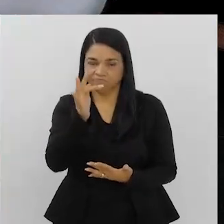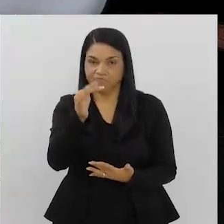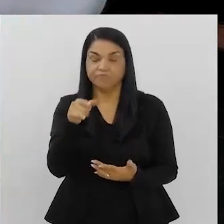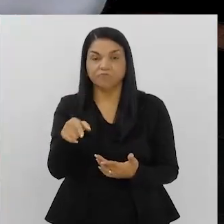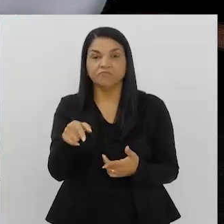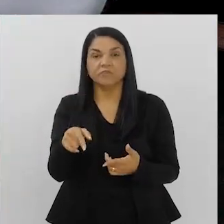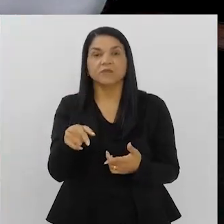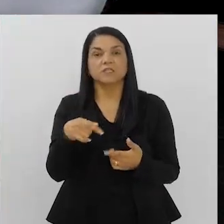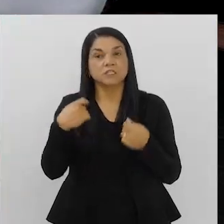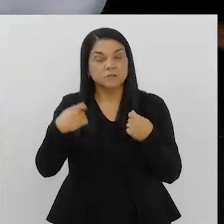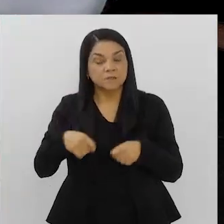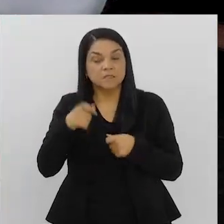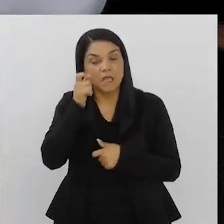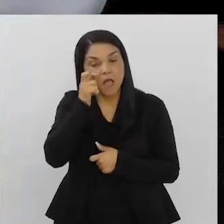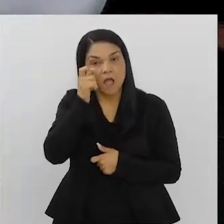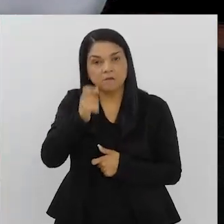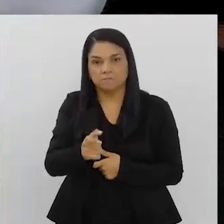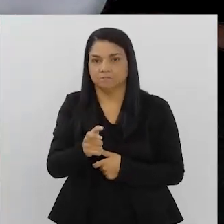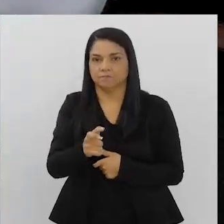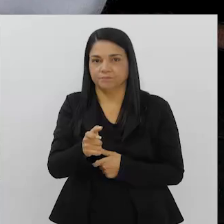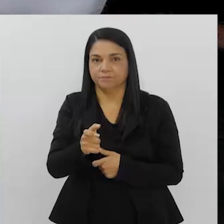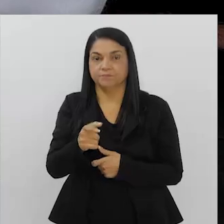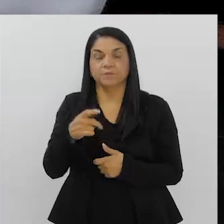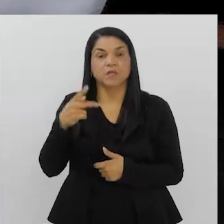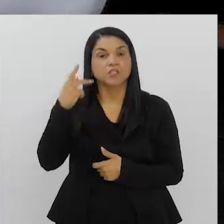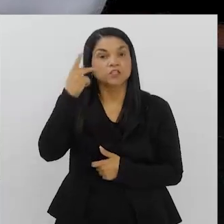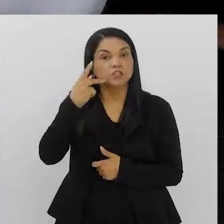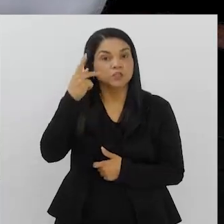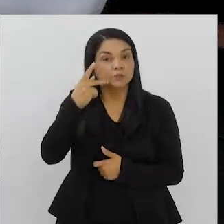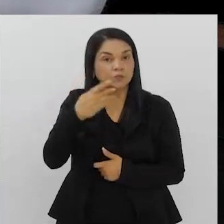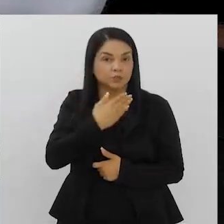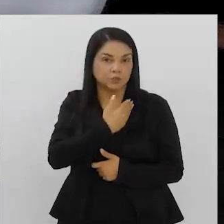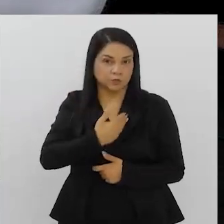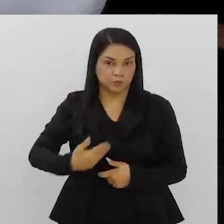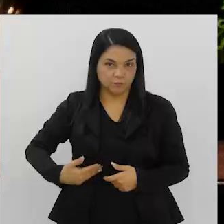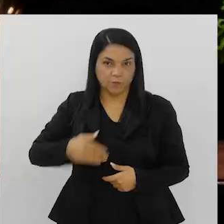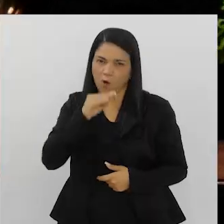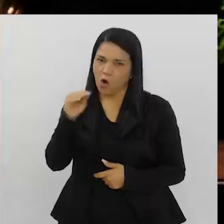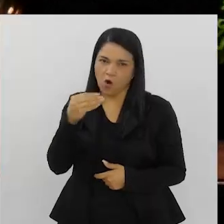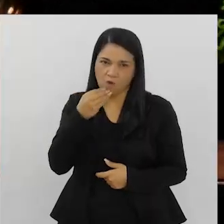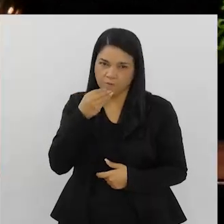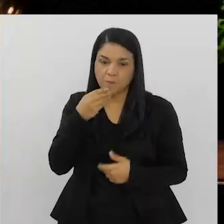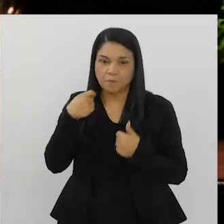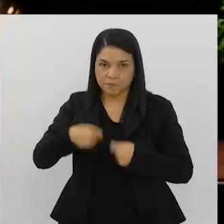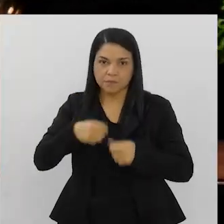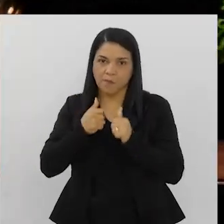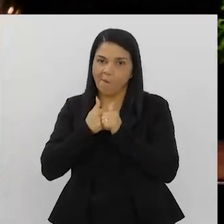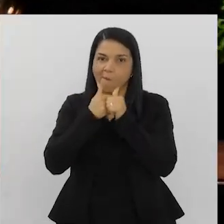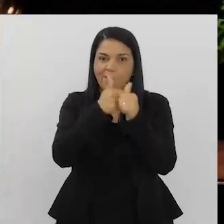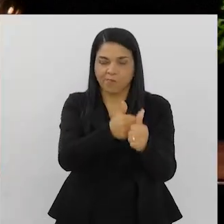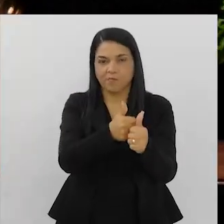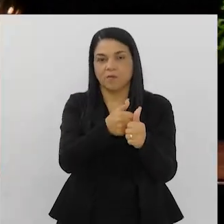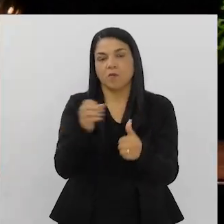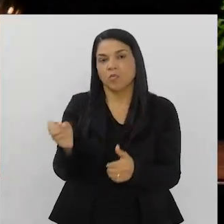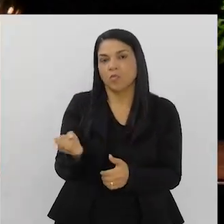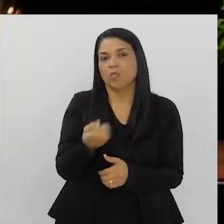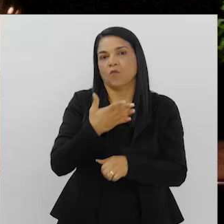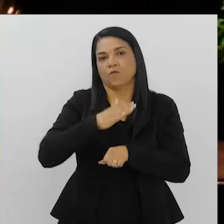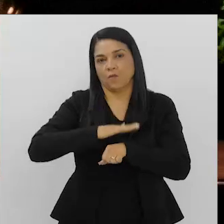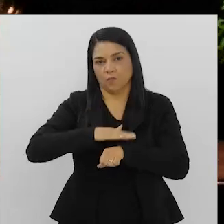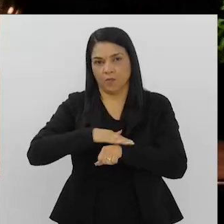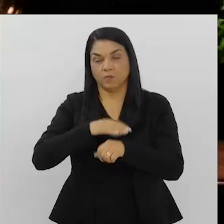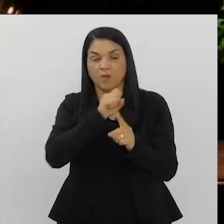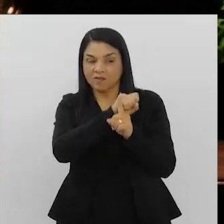Então, a gente precisa cada vez mais se atentar, né? E é óbvio que as políticas públicas elas precisam estar acompanhando esse novo